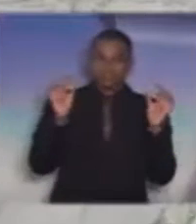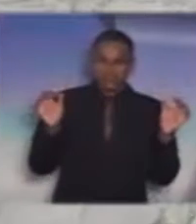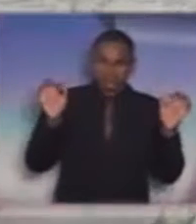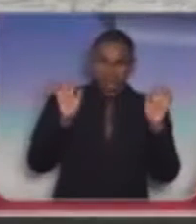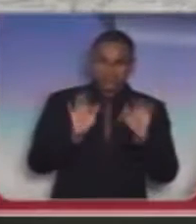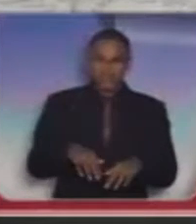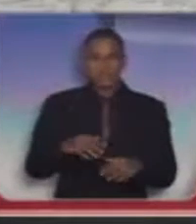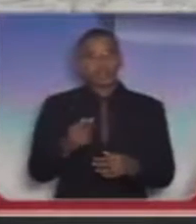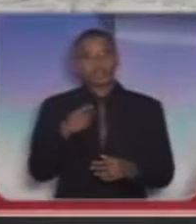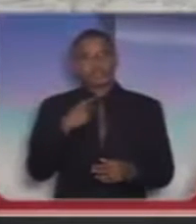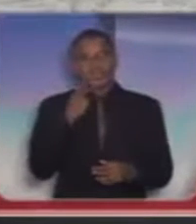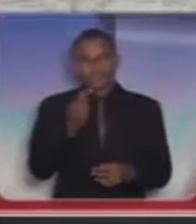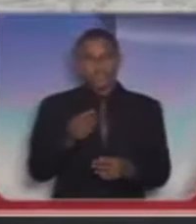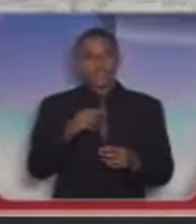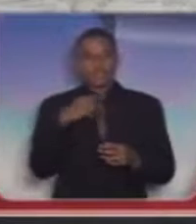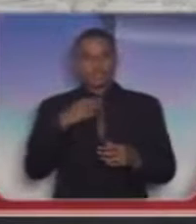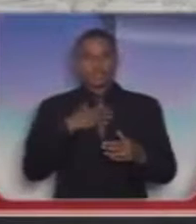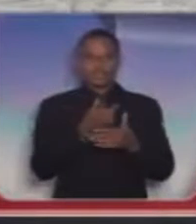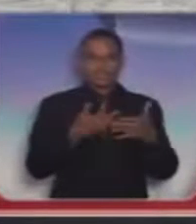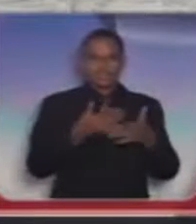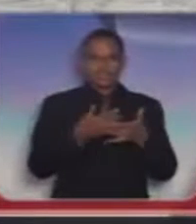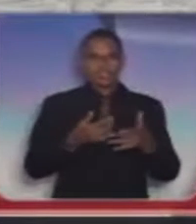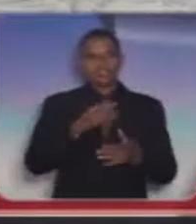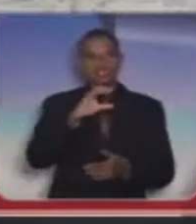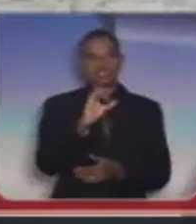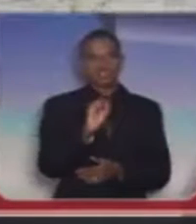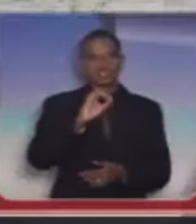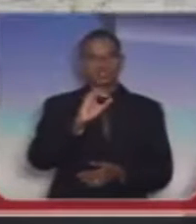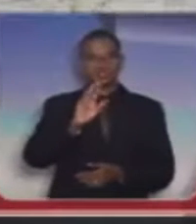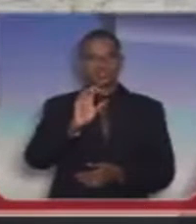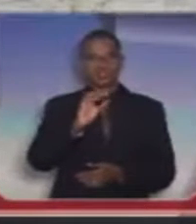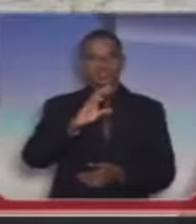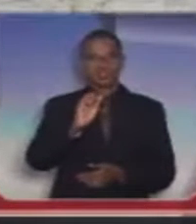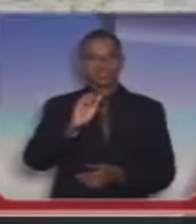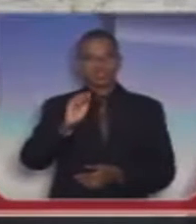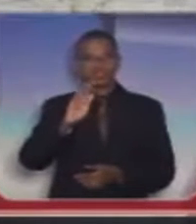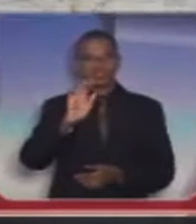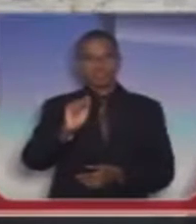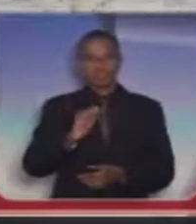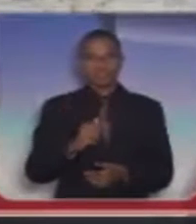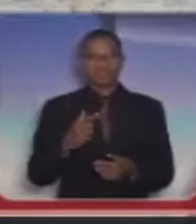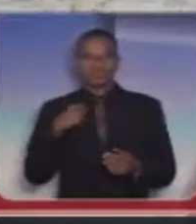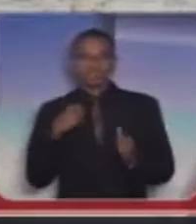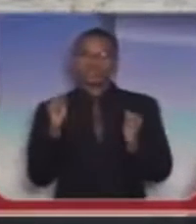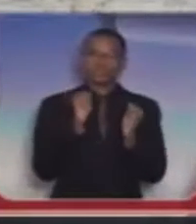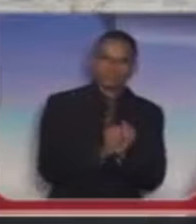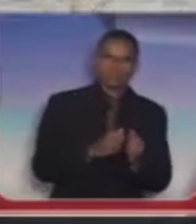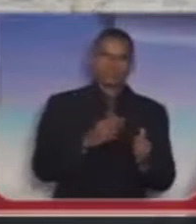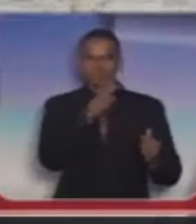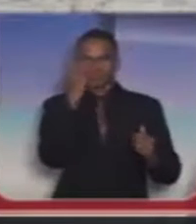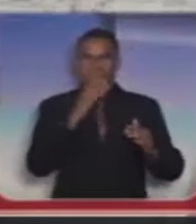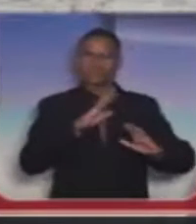presente sorocaba pra ali me juntar aos compatriotas a cidadania